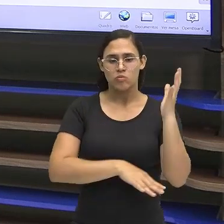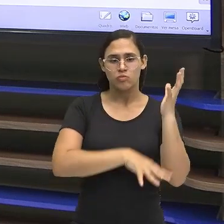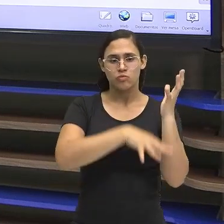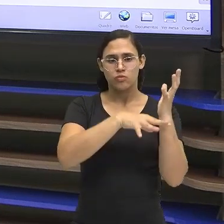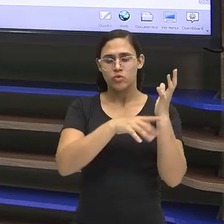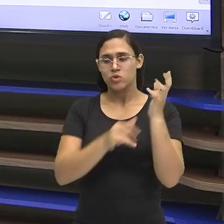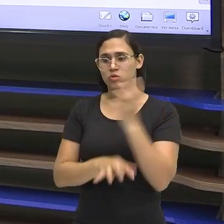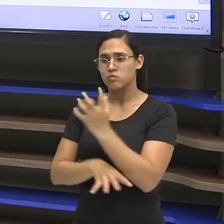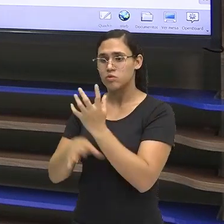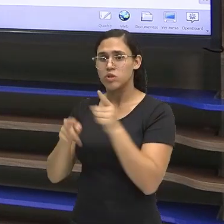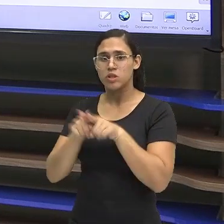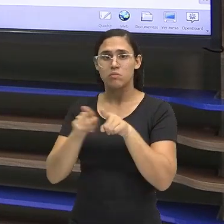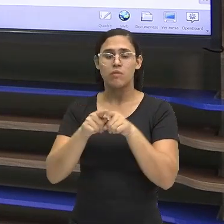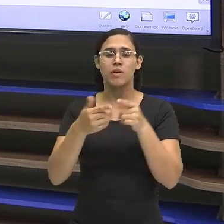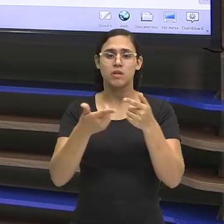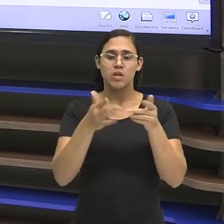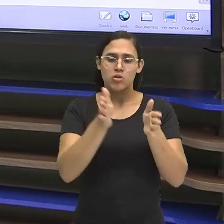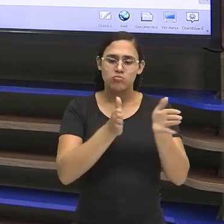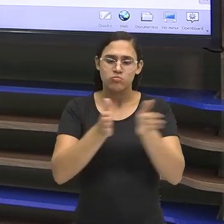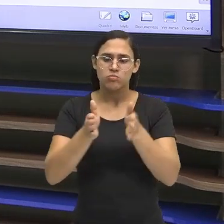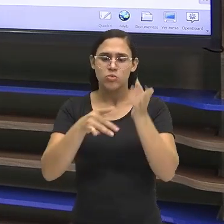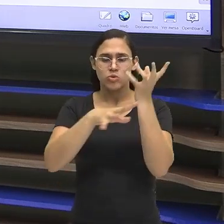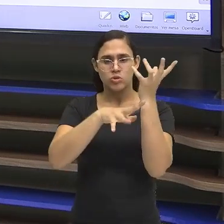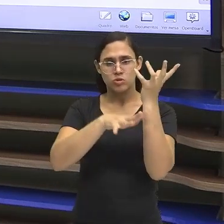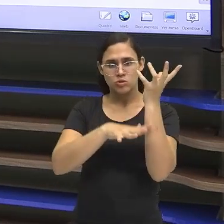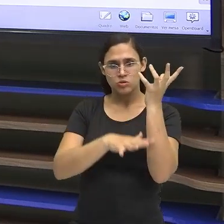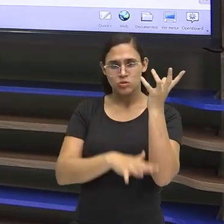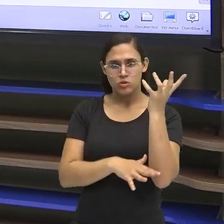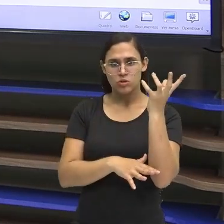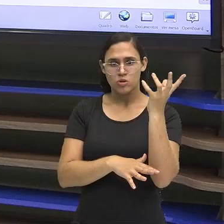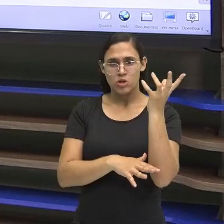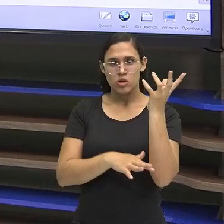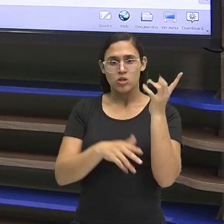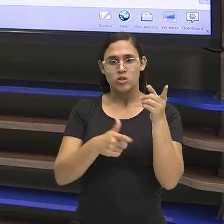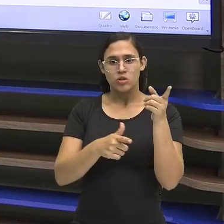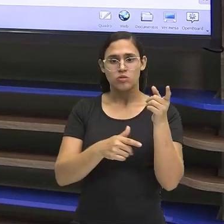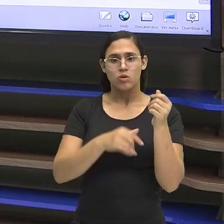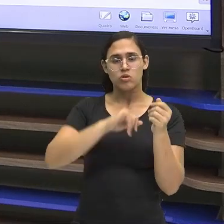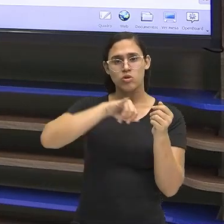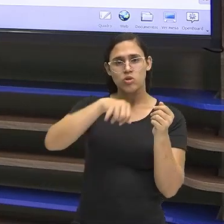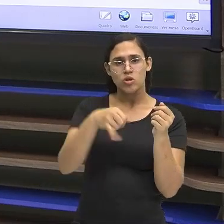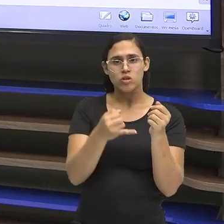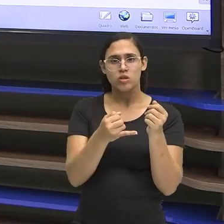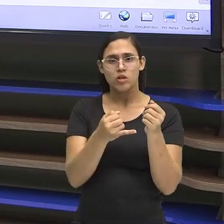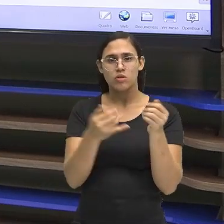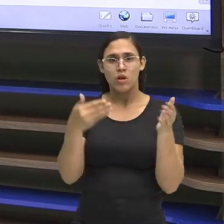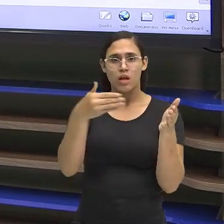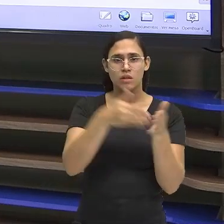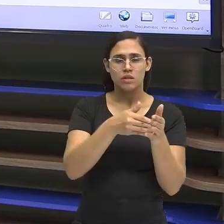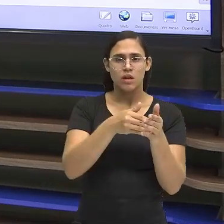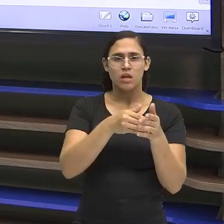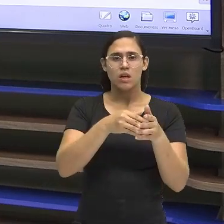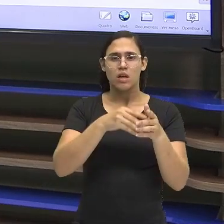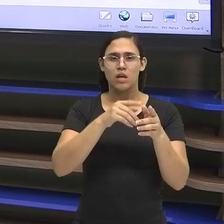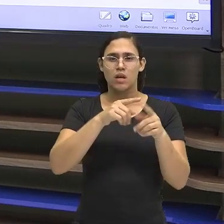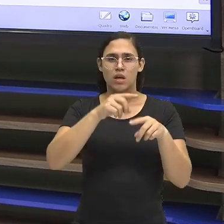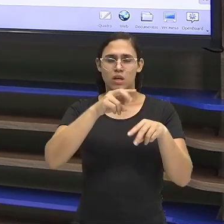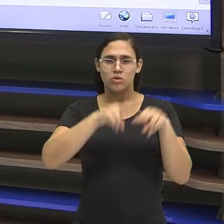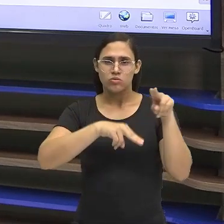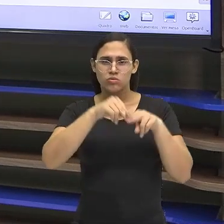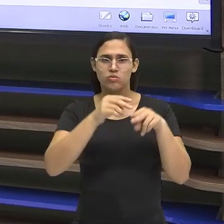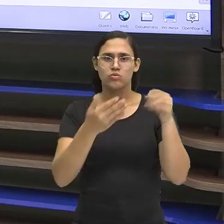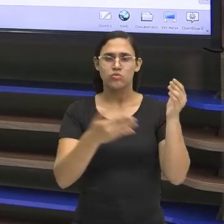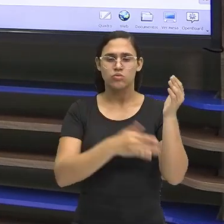de seca, né, e o período de cheia, tá? Então, o período que começa a encher o rio é de janeiro a junho, né? E de julho